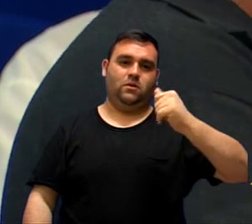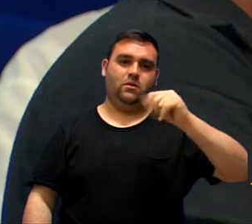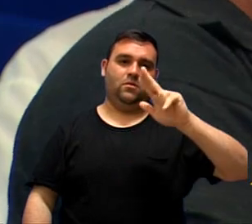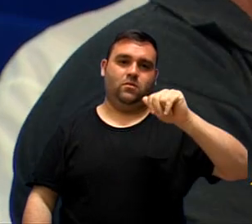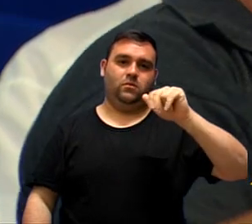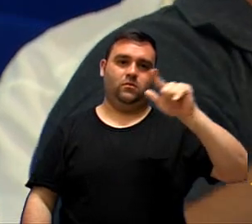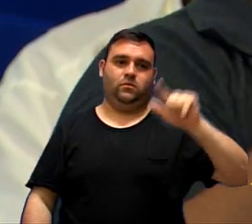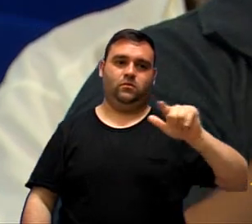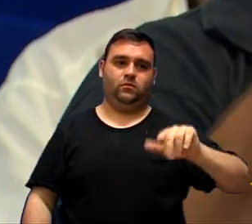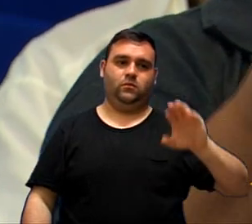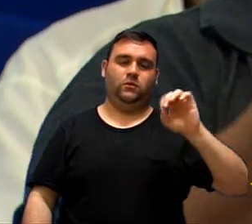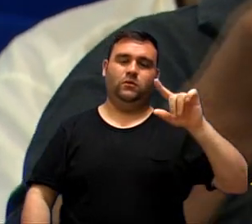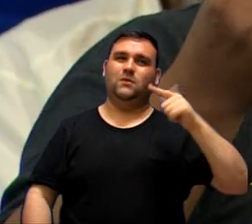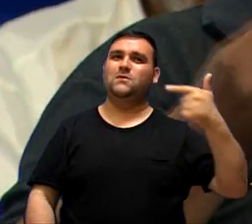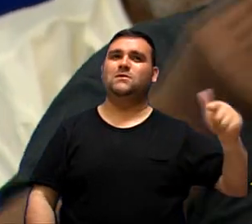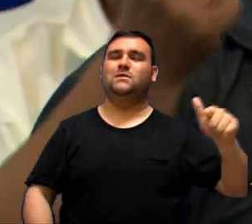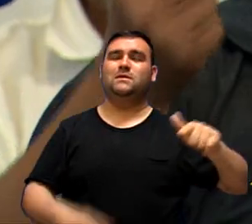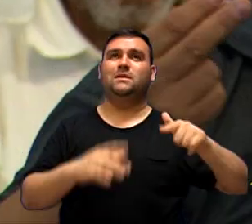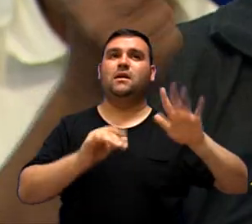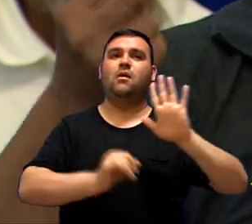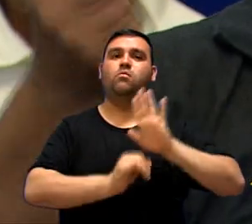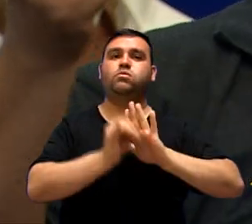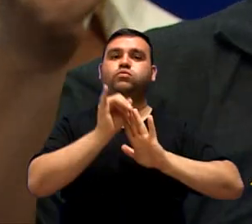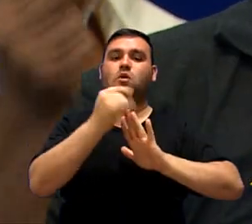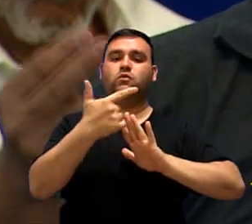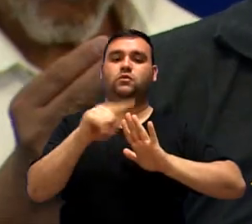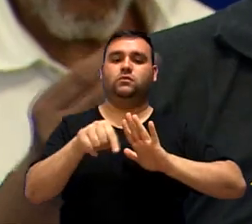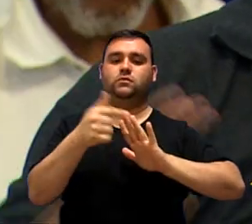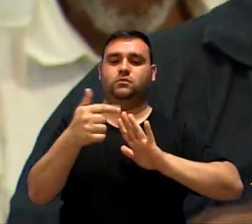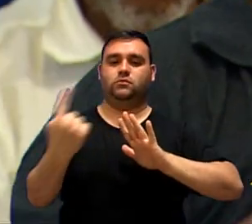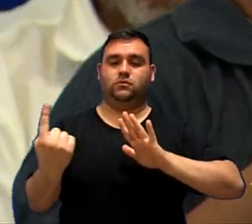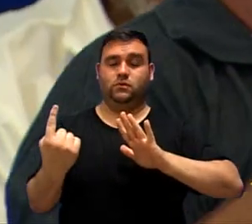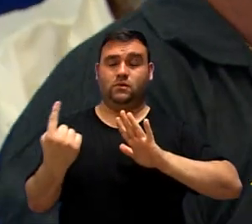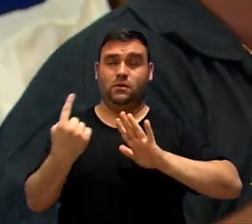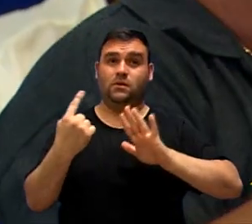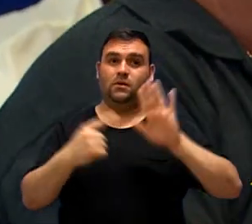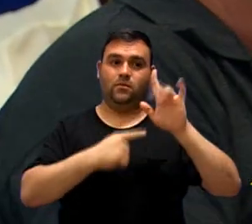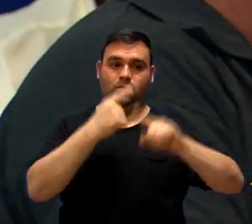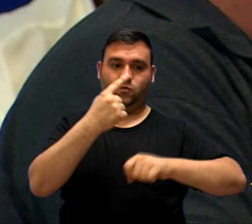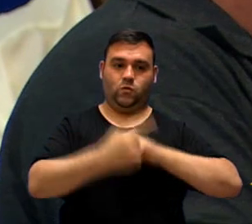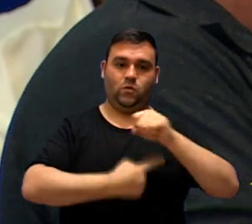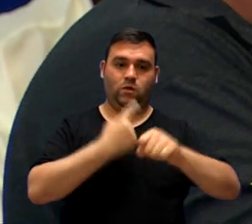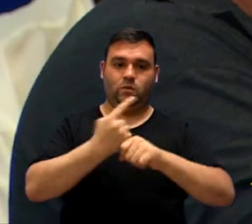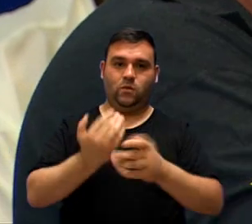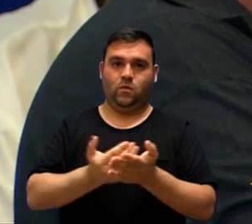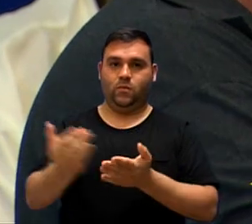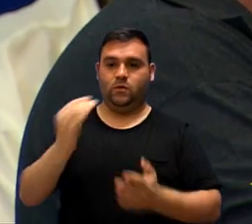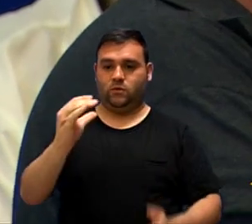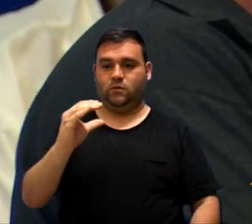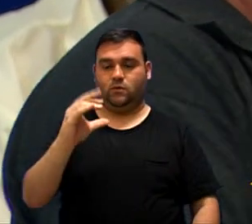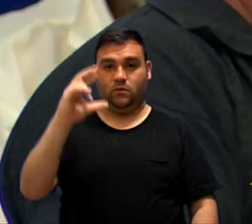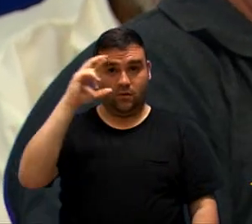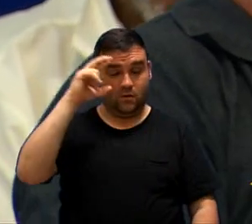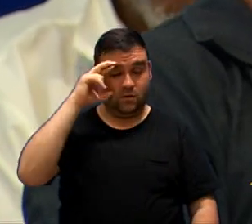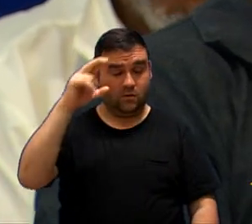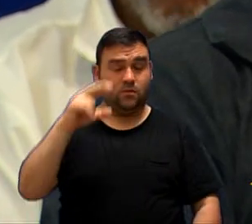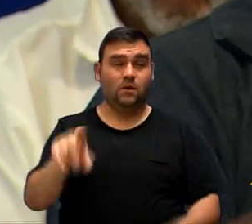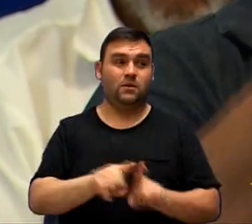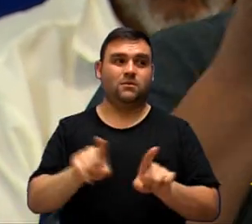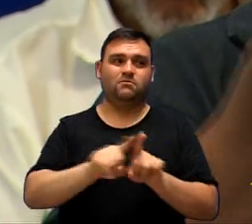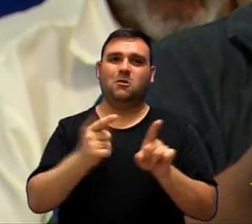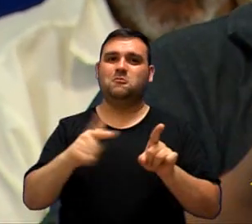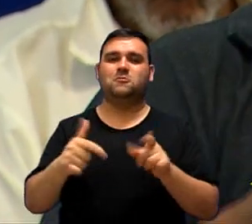Panunzio, não foi repassado a inflação de 2,71. O primeiro ano do governo Crespo não foi